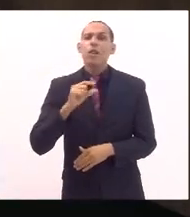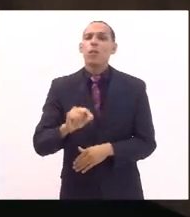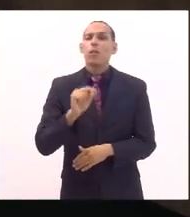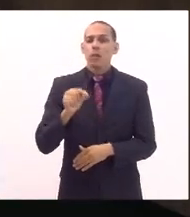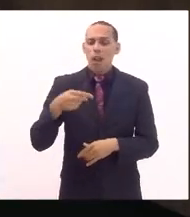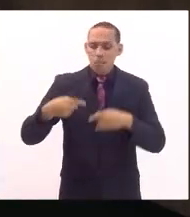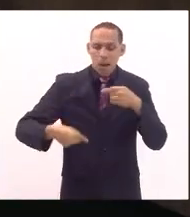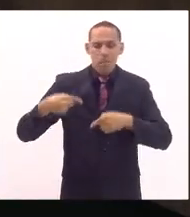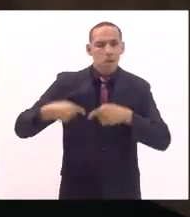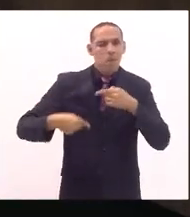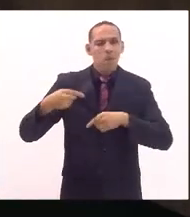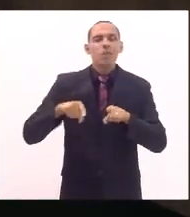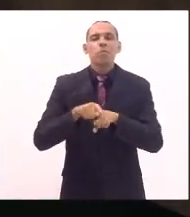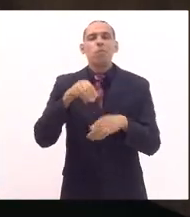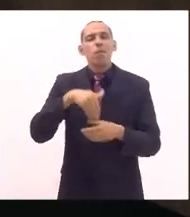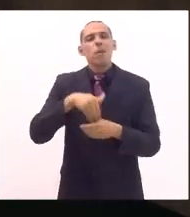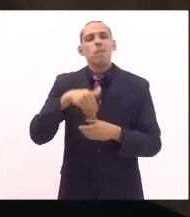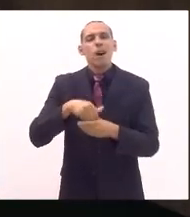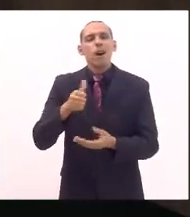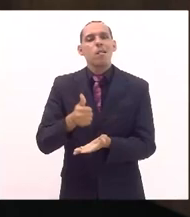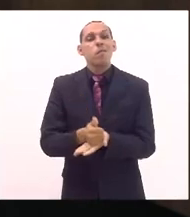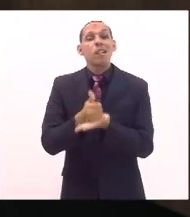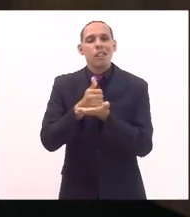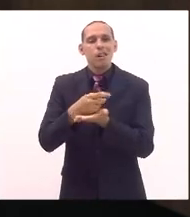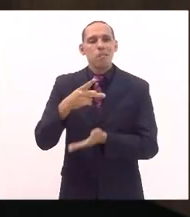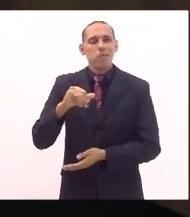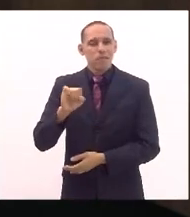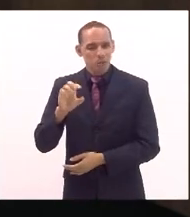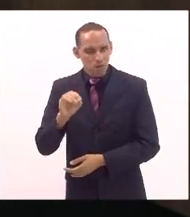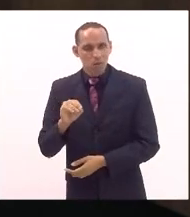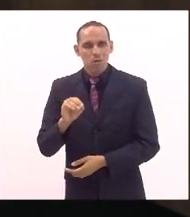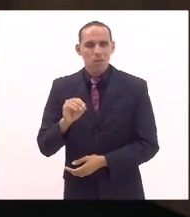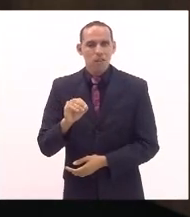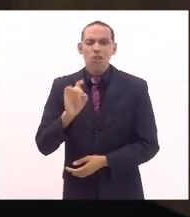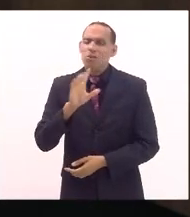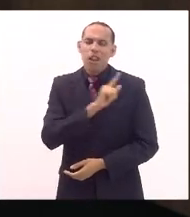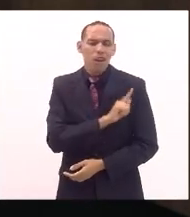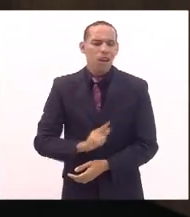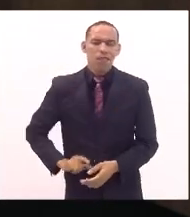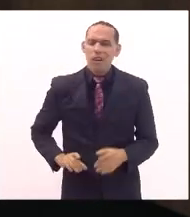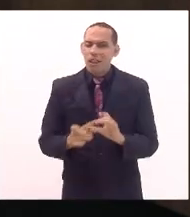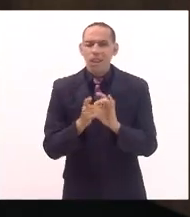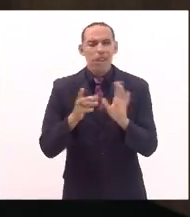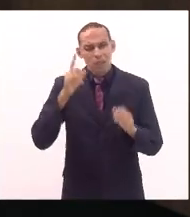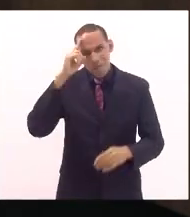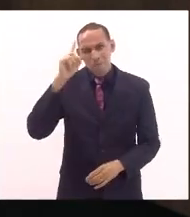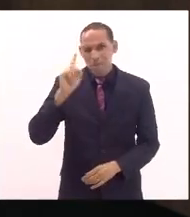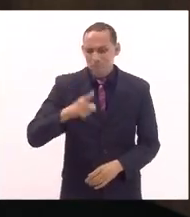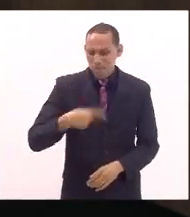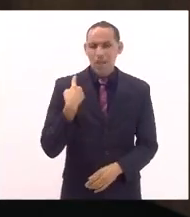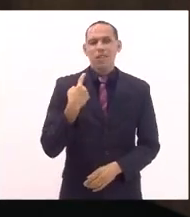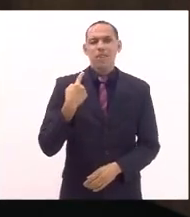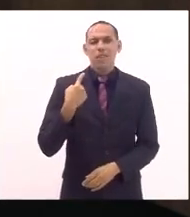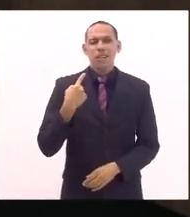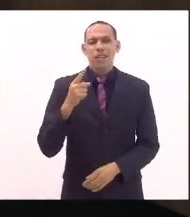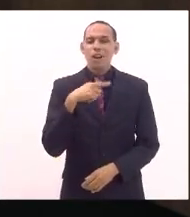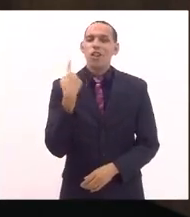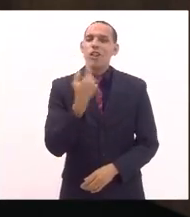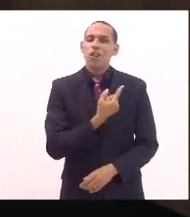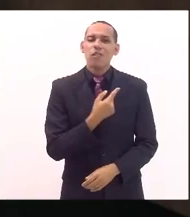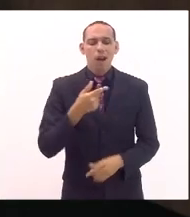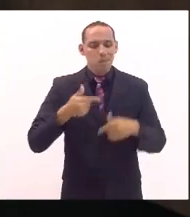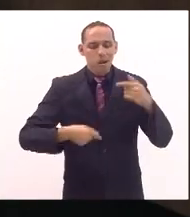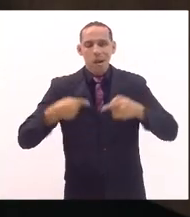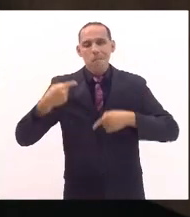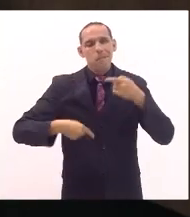discutindo e voltando o piso só o governador mandar para nós a mensagem a casa